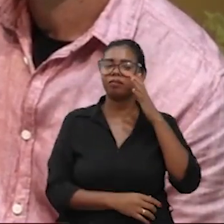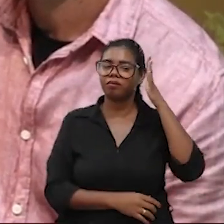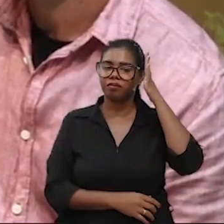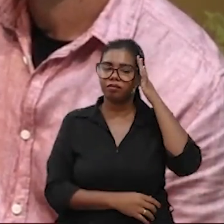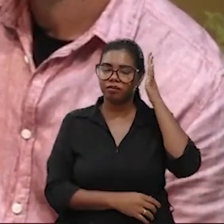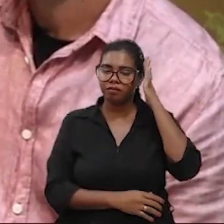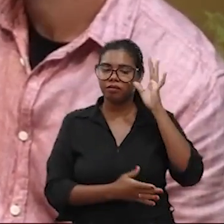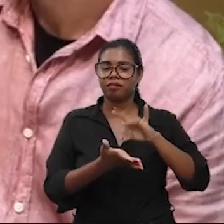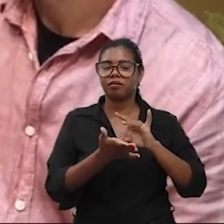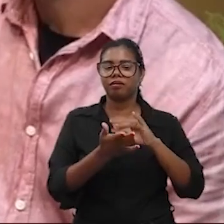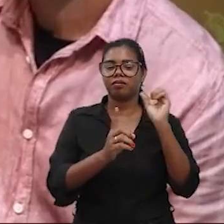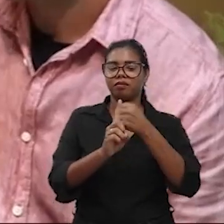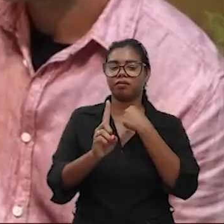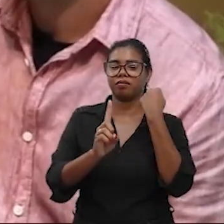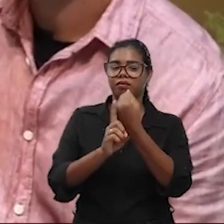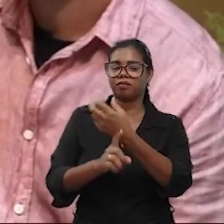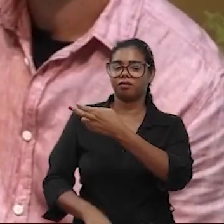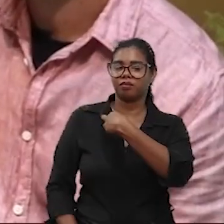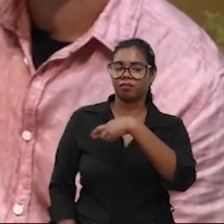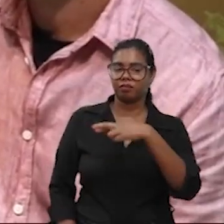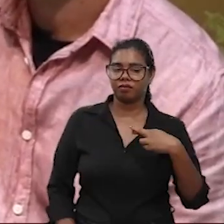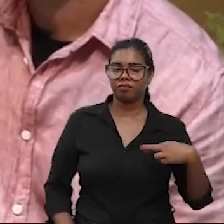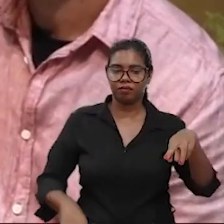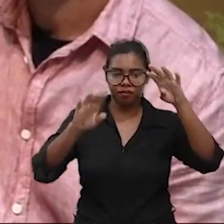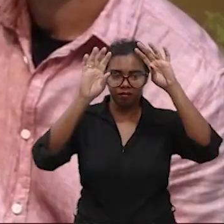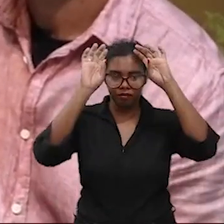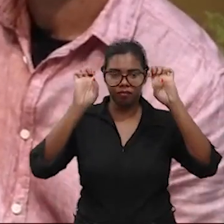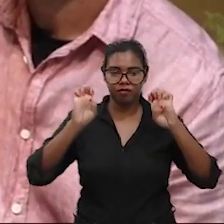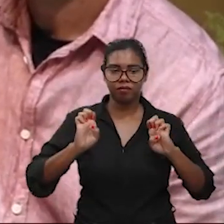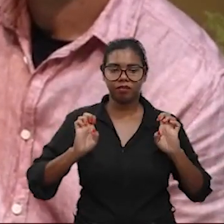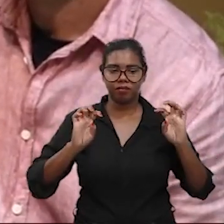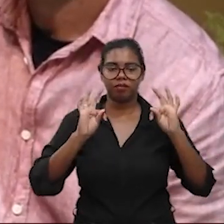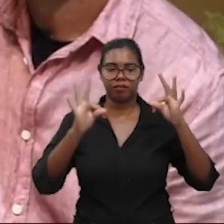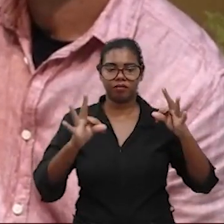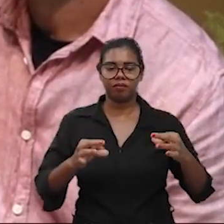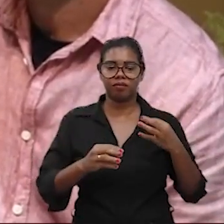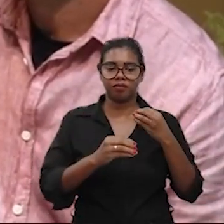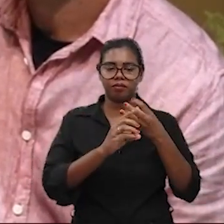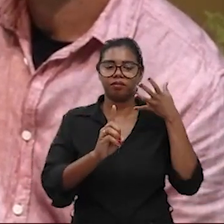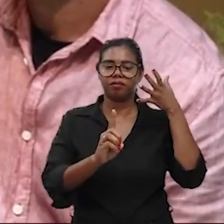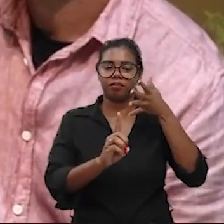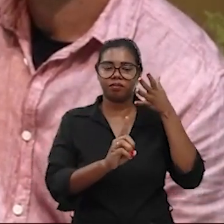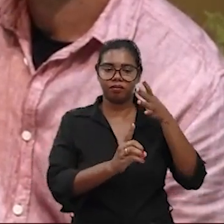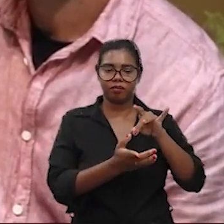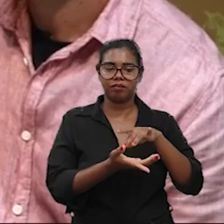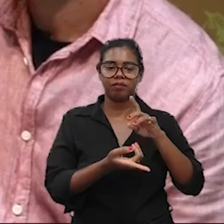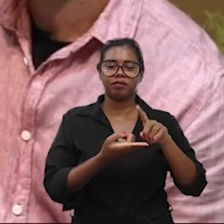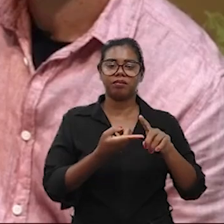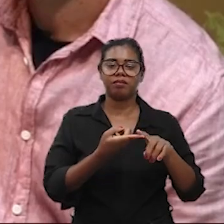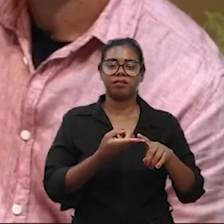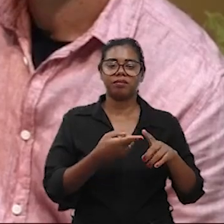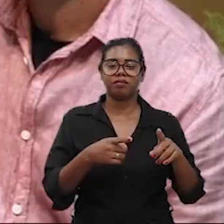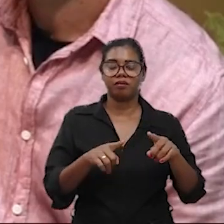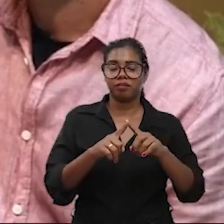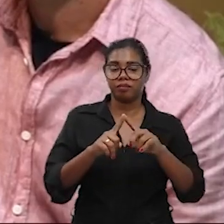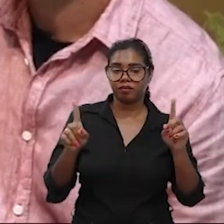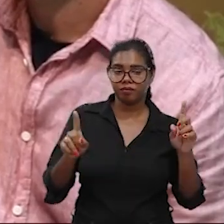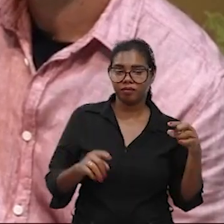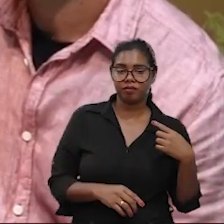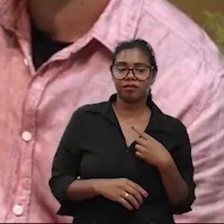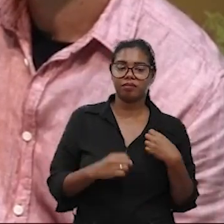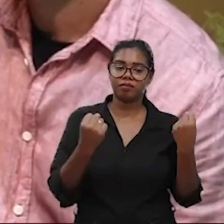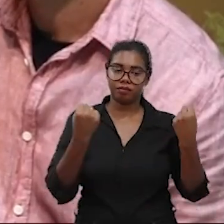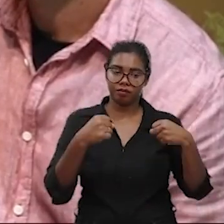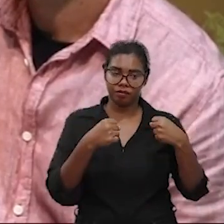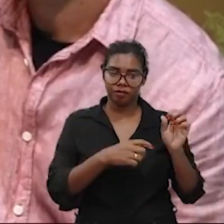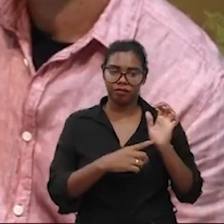social, religioso, moral, ético, enfim, todos eles influenciam muito, não é? Mas a gente precisa levar em